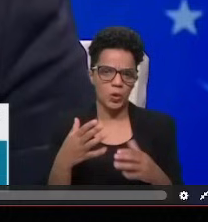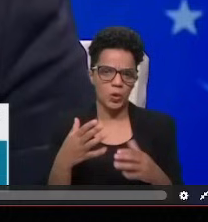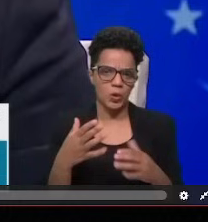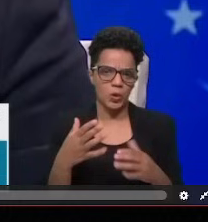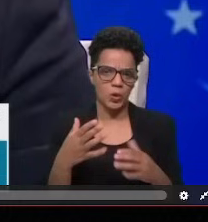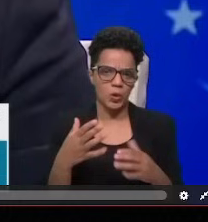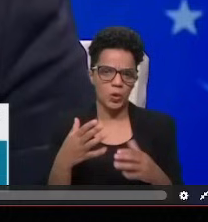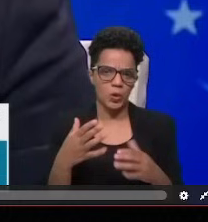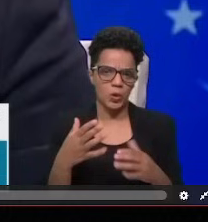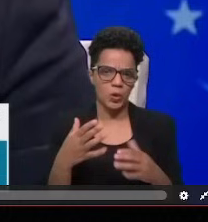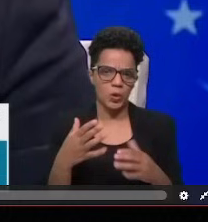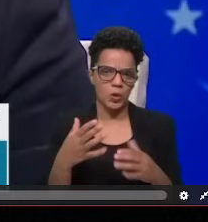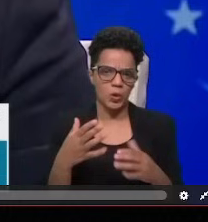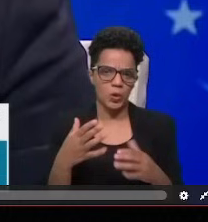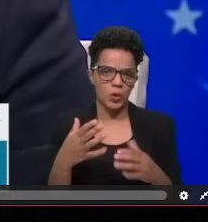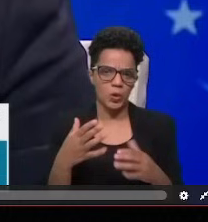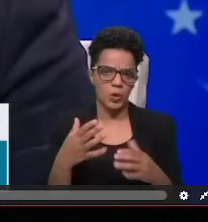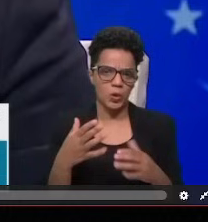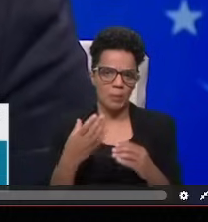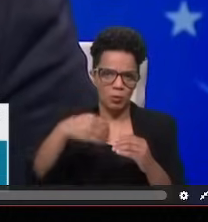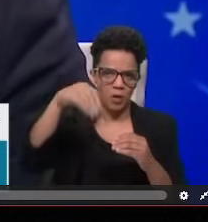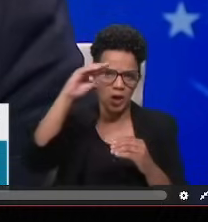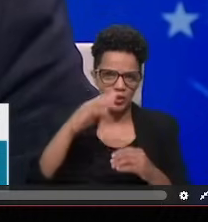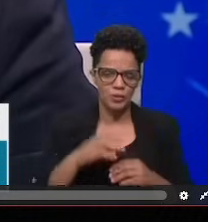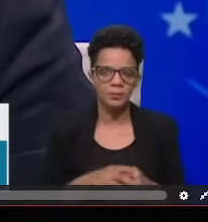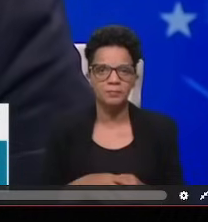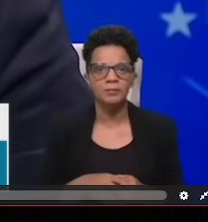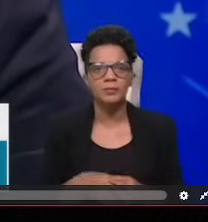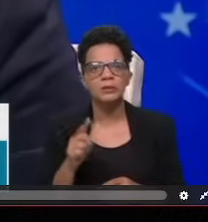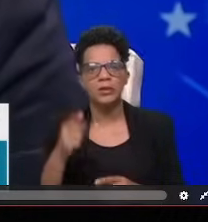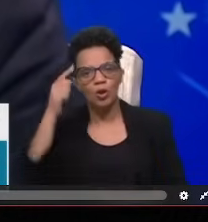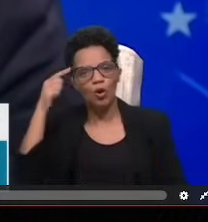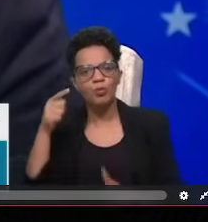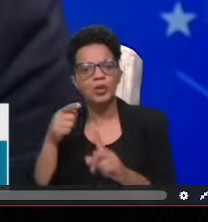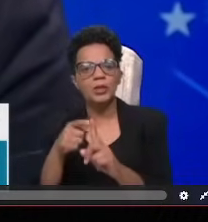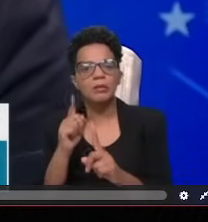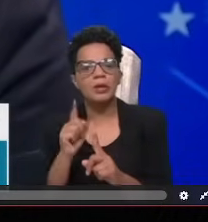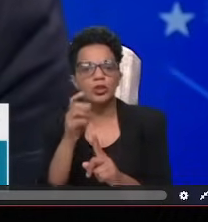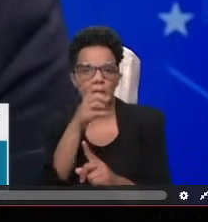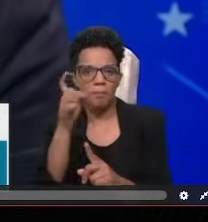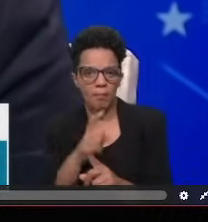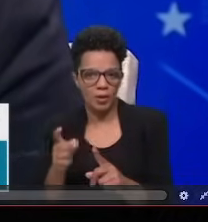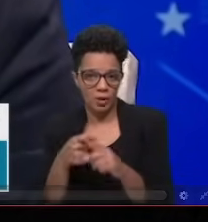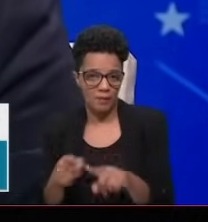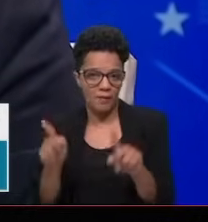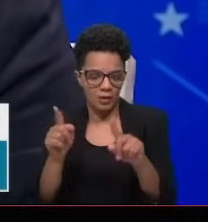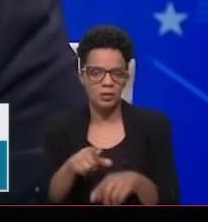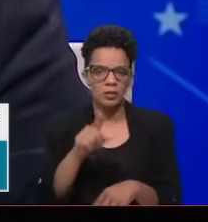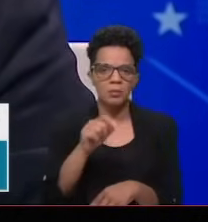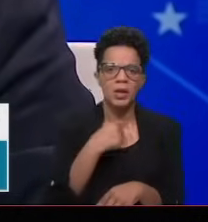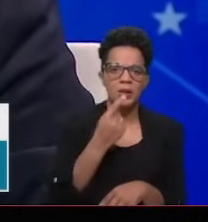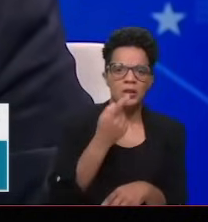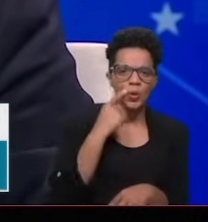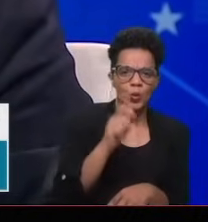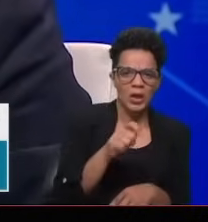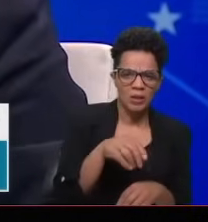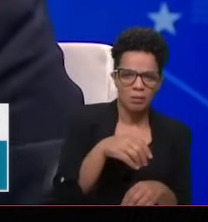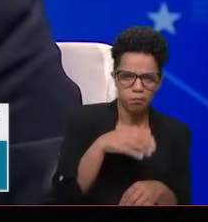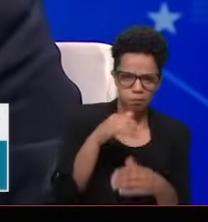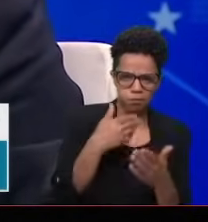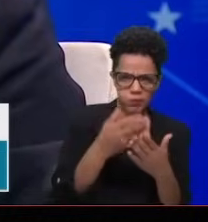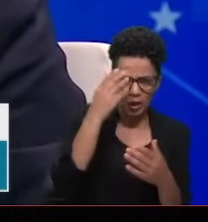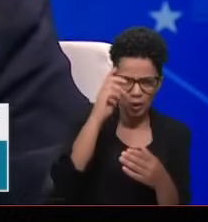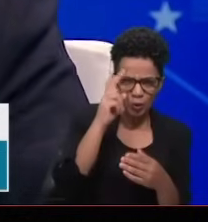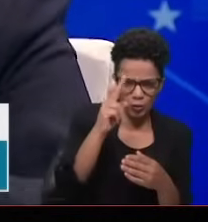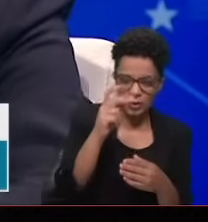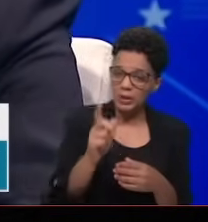pá não sei o que é que sei o que é queem quis dizer com isto é um objetivo de paz são subjugar a Ucrânia e à Rússia não não não